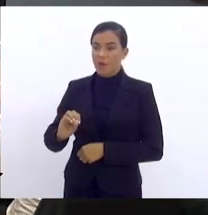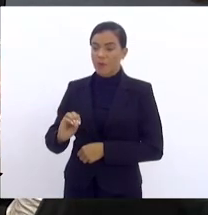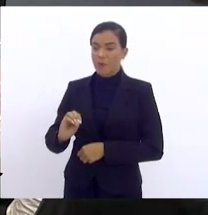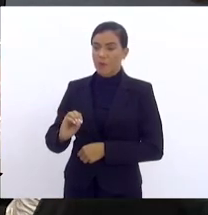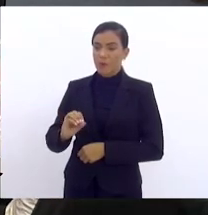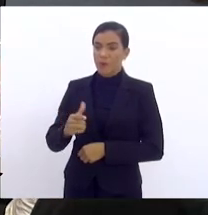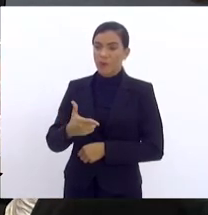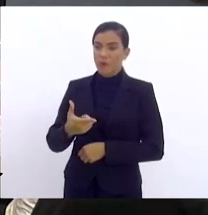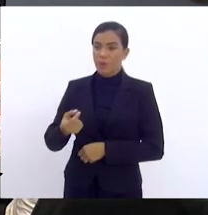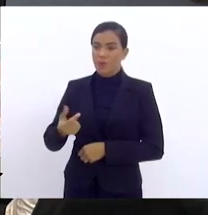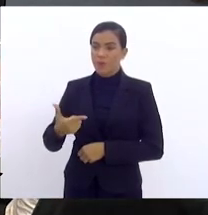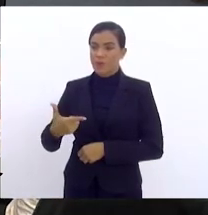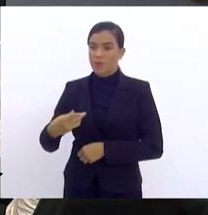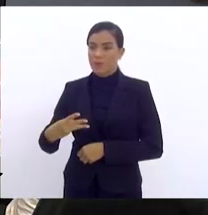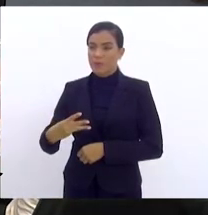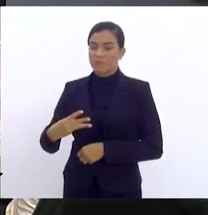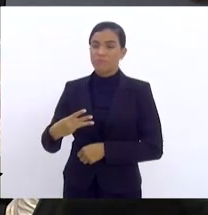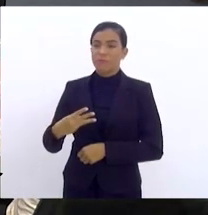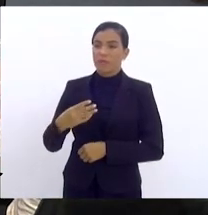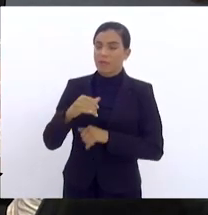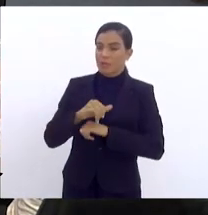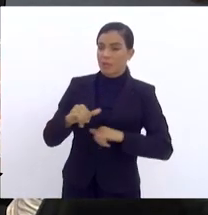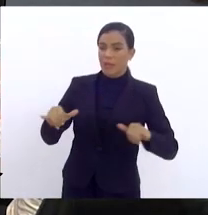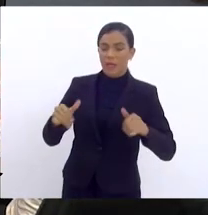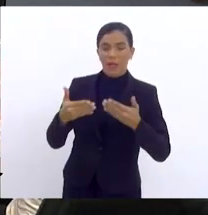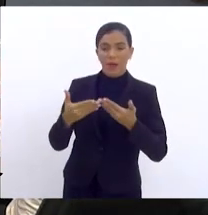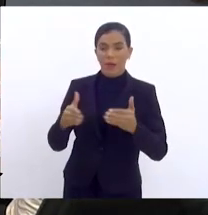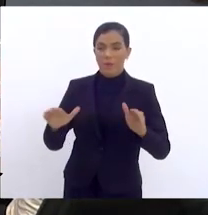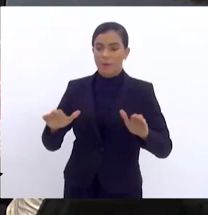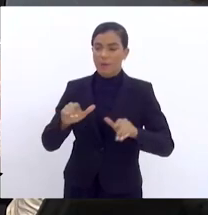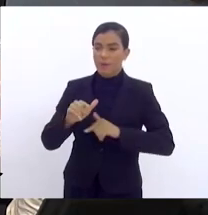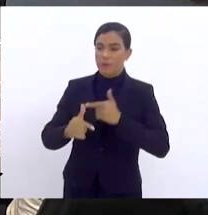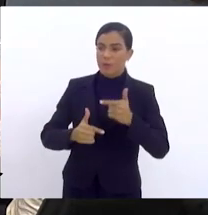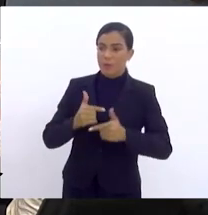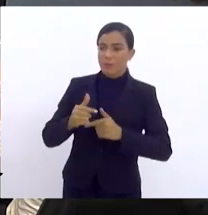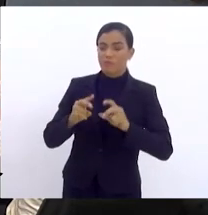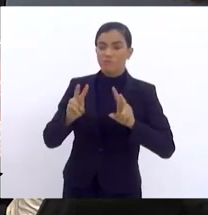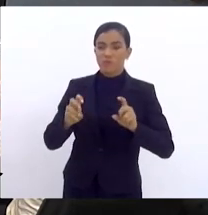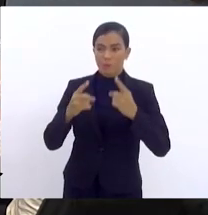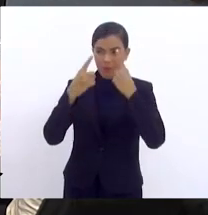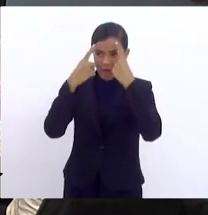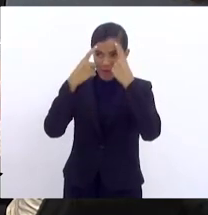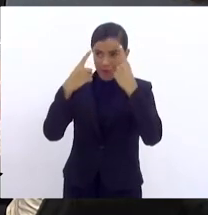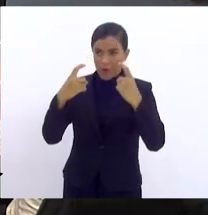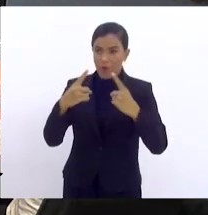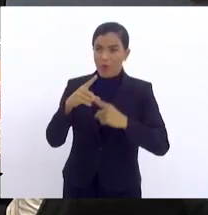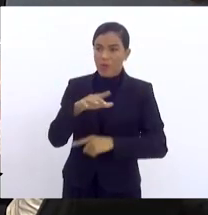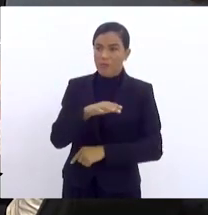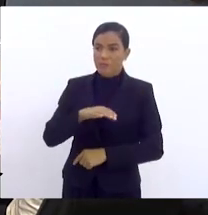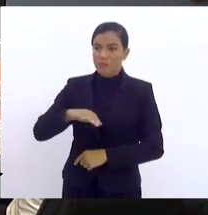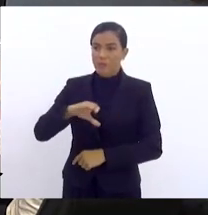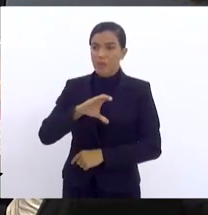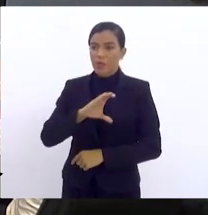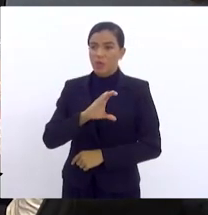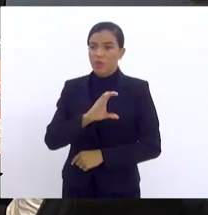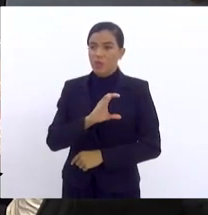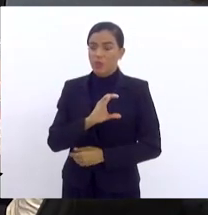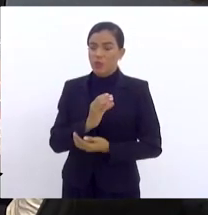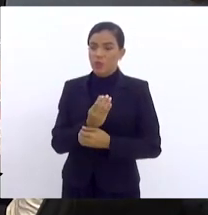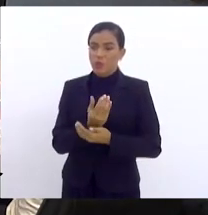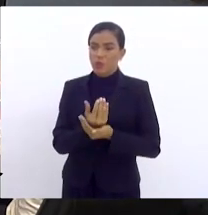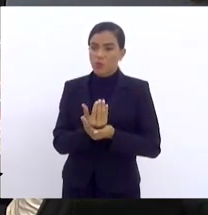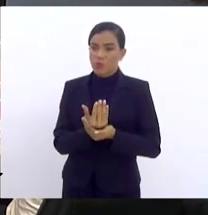declaro abertos os trabalhos da audiência pública sobre a violência crescente no município de Duque de Caxias conforme